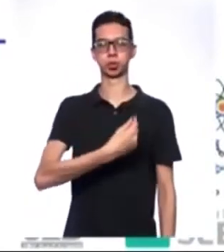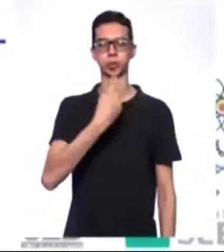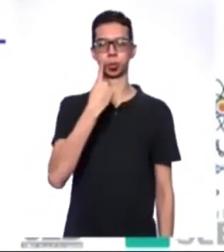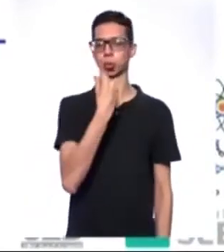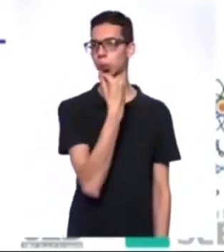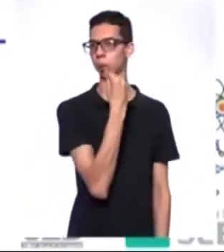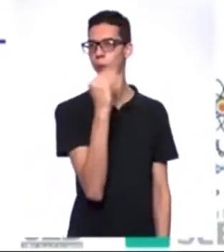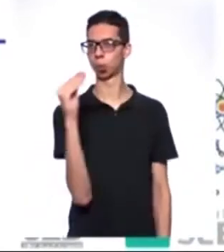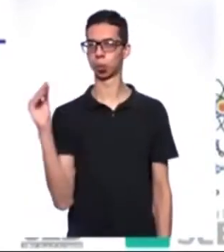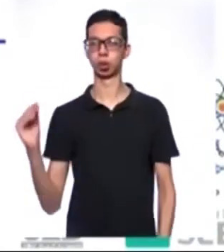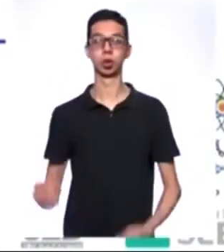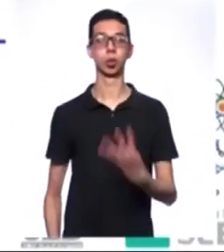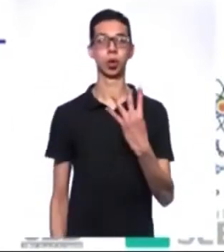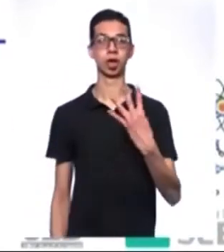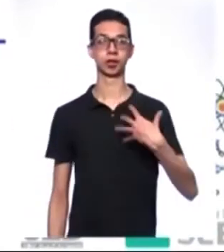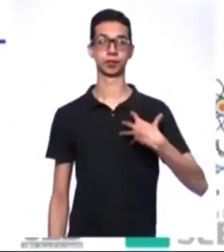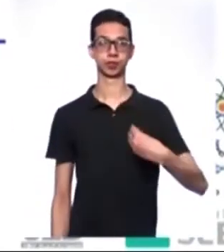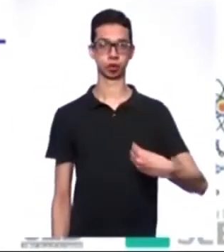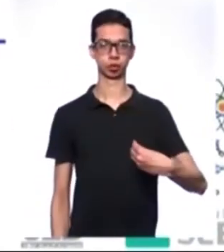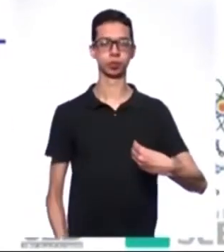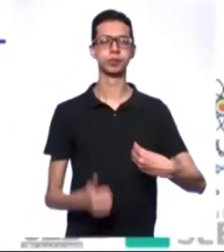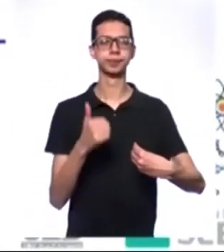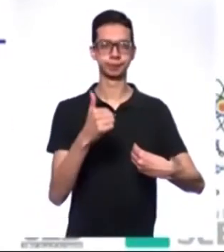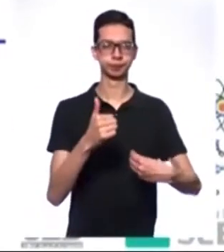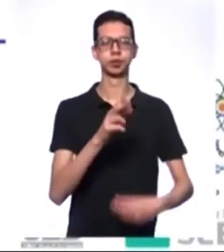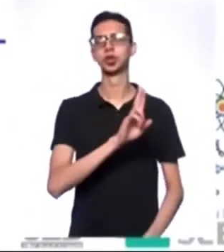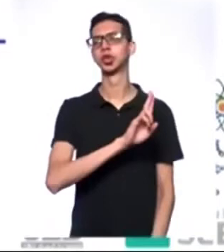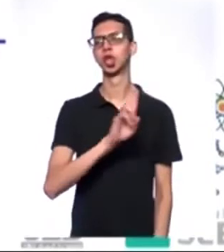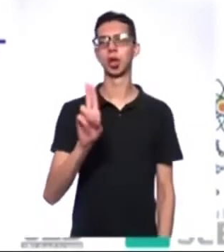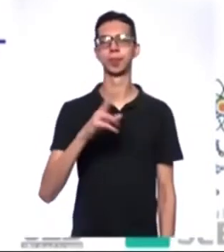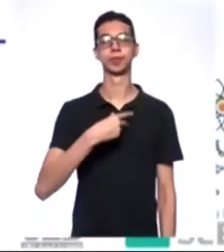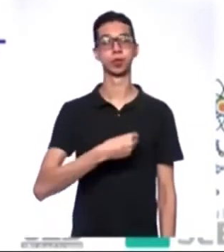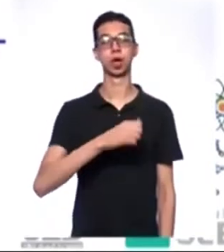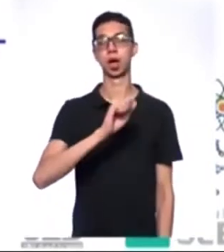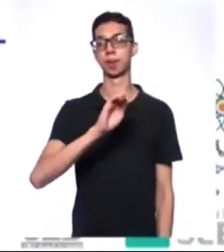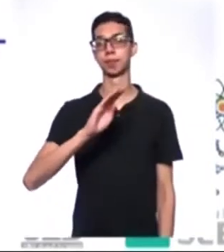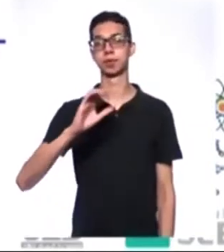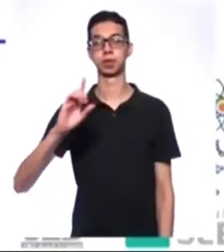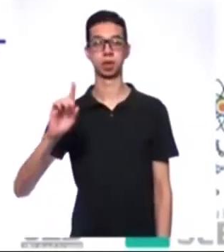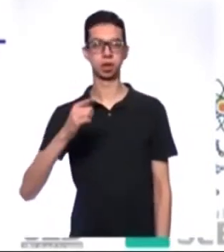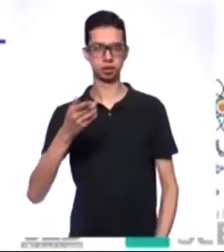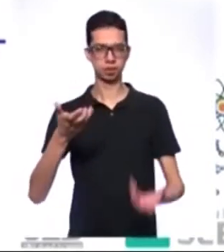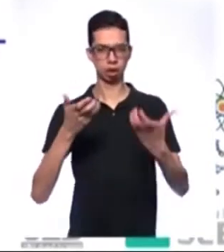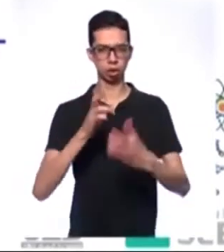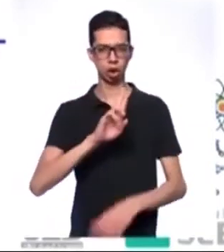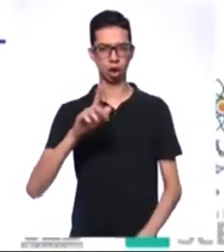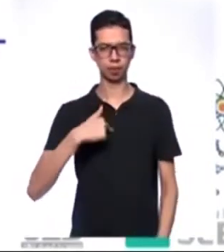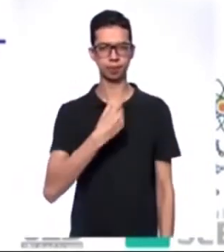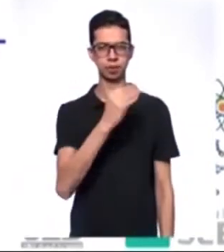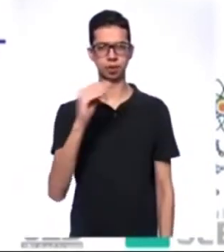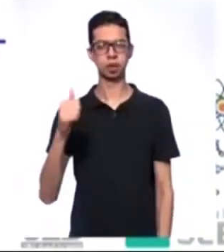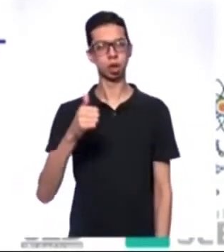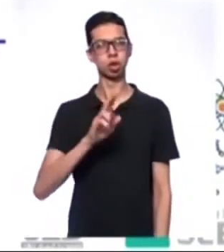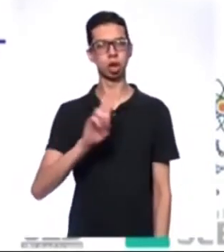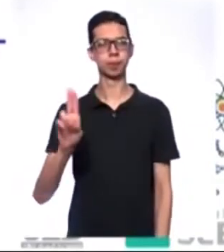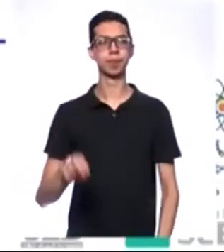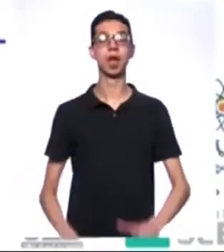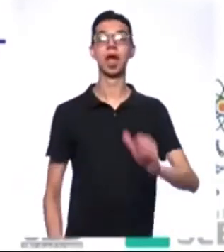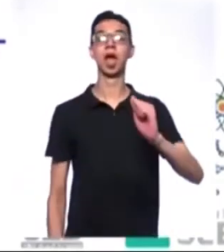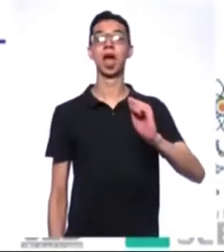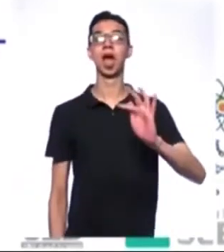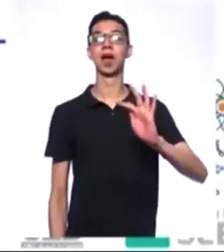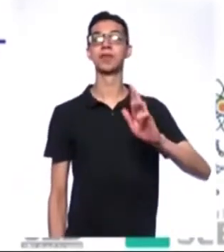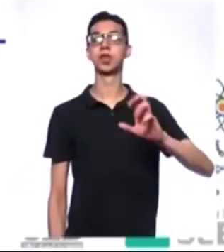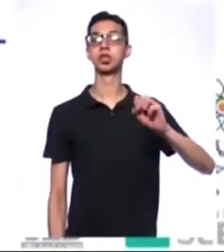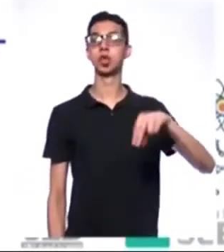eu coloquei os quatro filhinhos tá eu chamei de abcd quer que eu dou um nome para eles eu dou o nome aflição